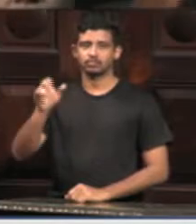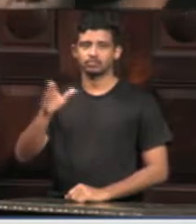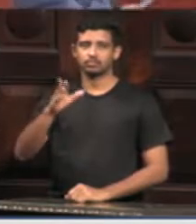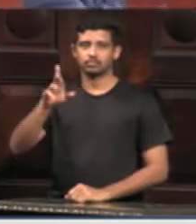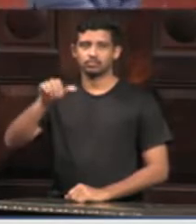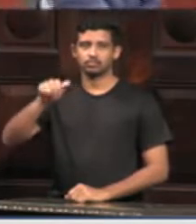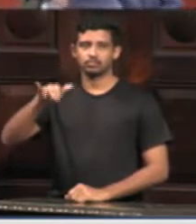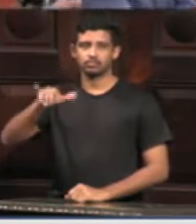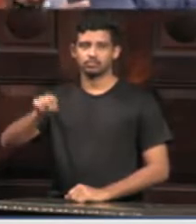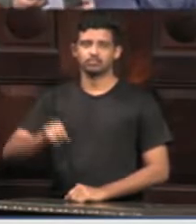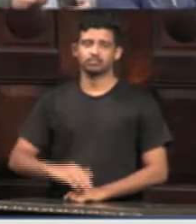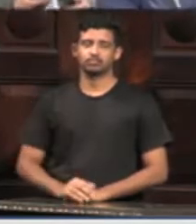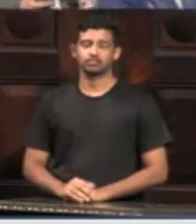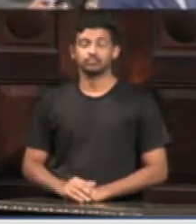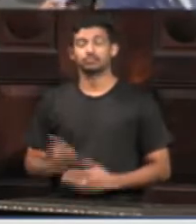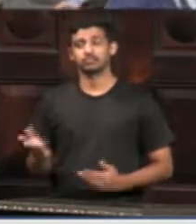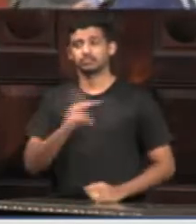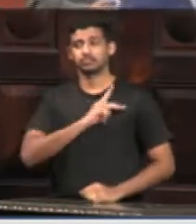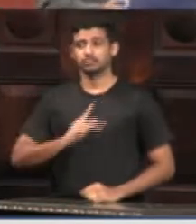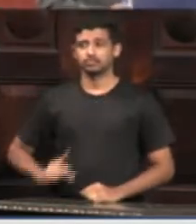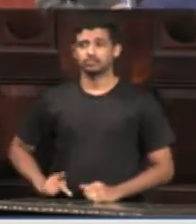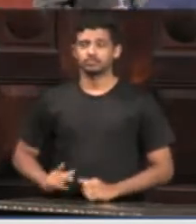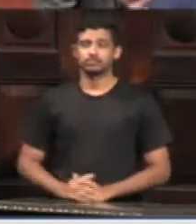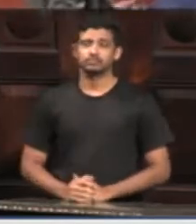Ramos. Senhor presidente,